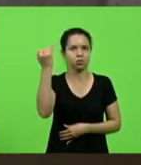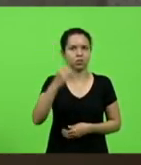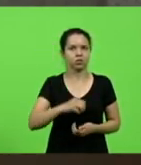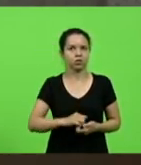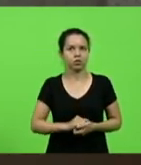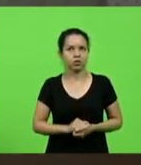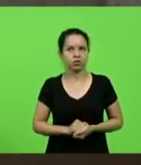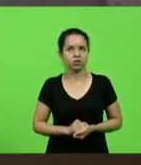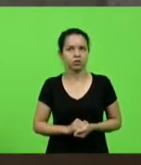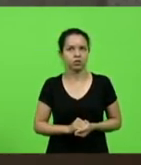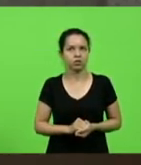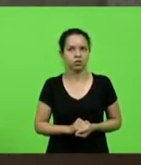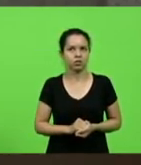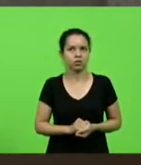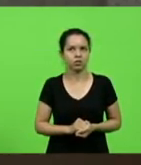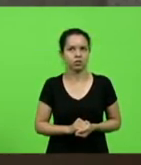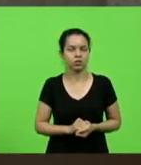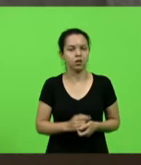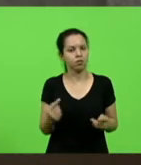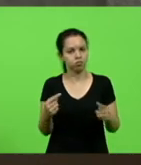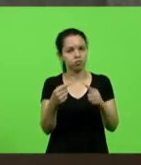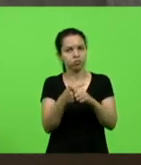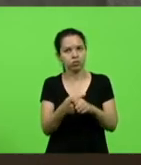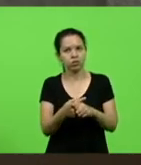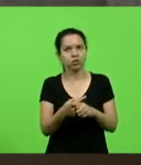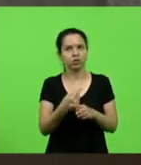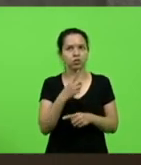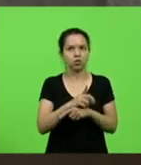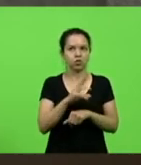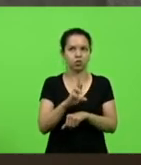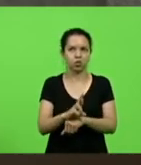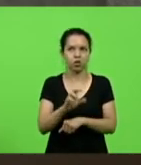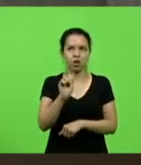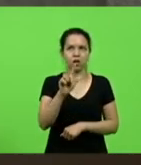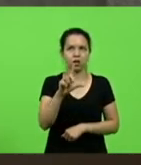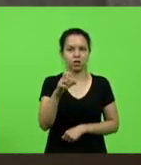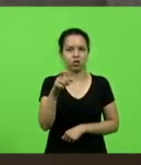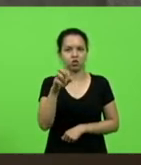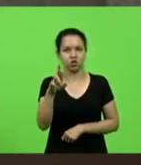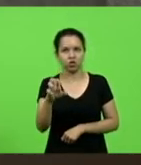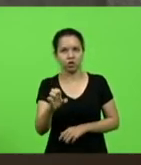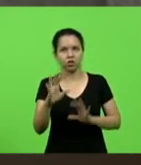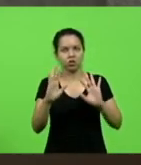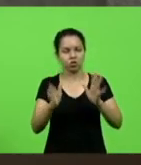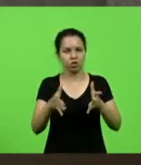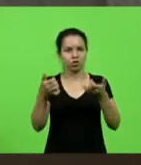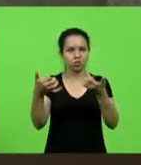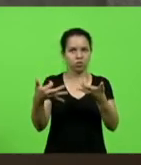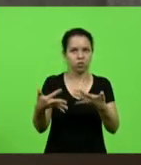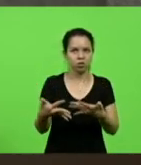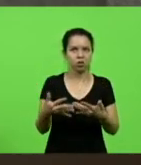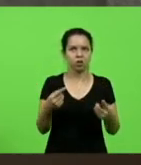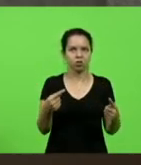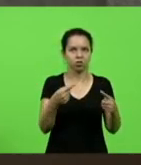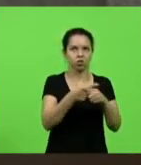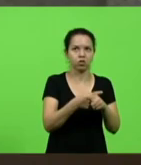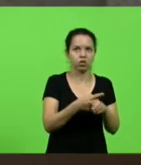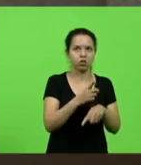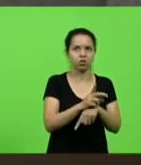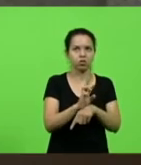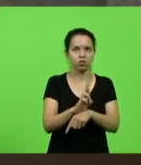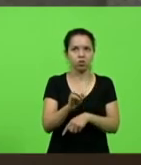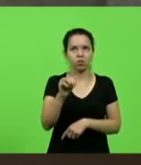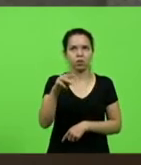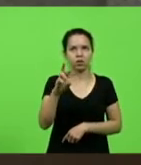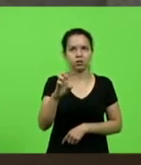que iria de encontro ao que o doutor Alexandre Magno já falou, que iria de encontro ao que o doutor Marcelo também